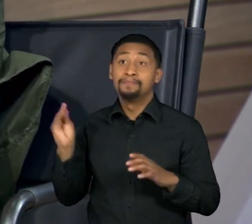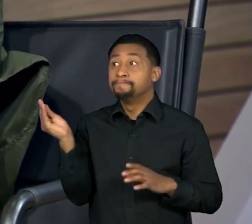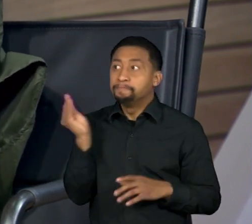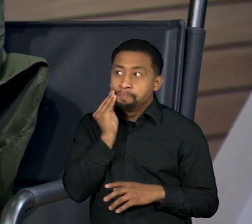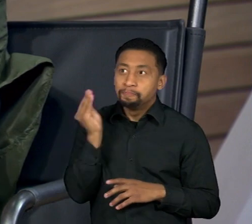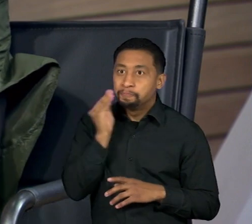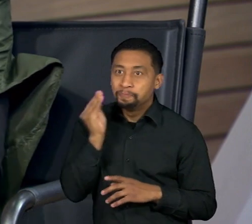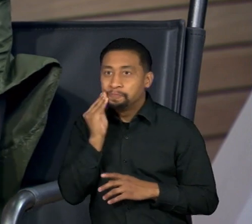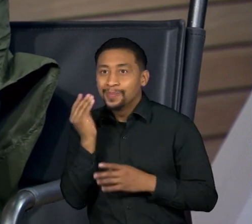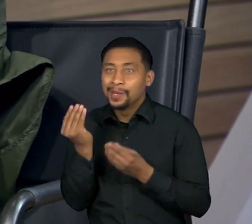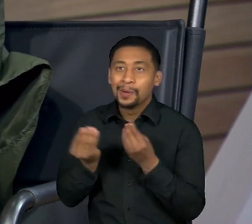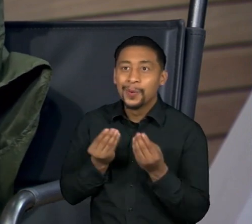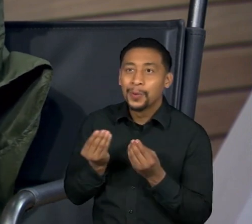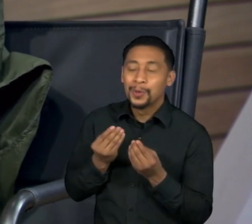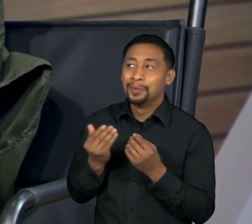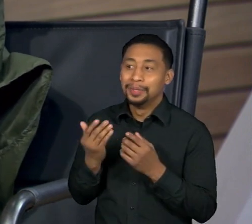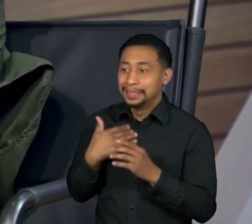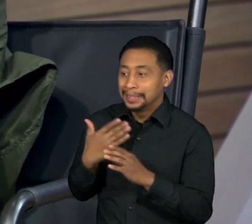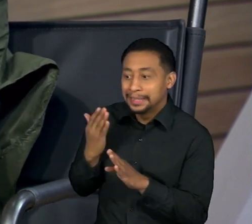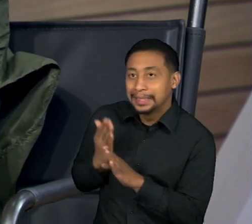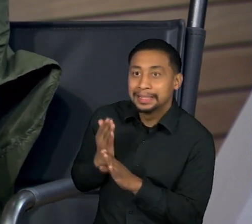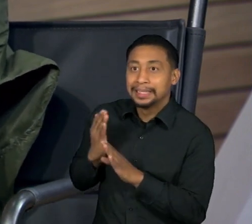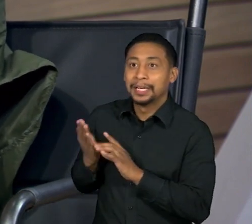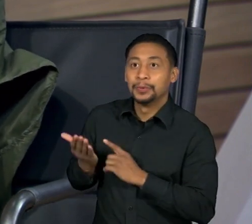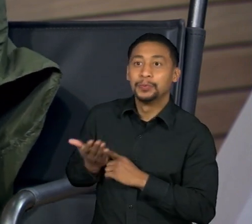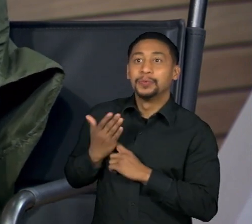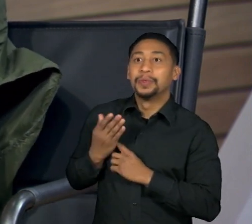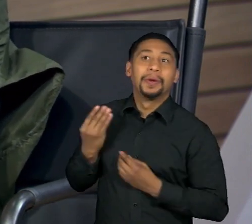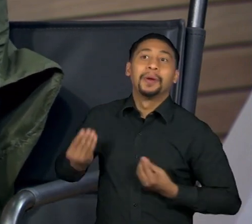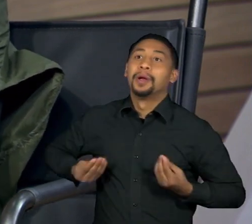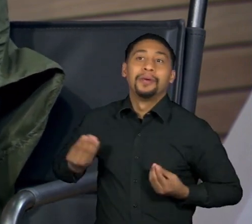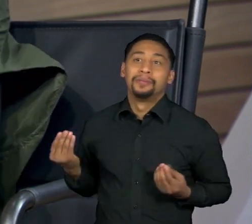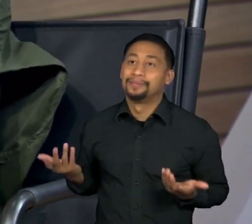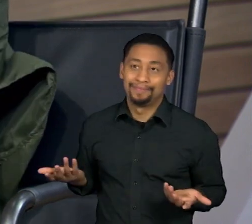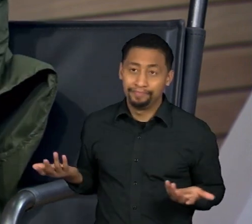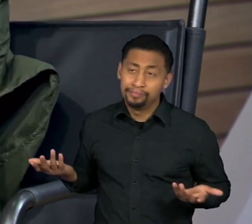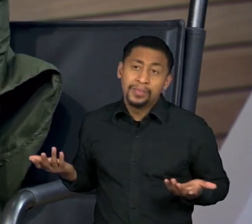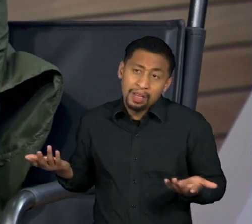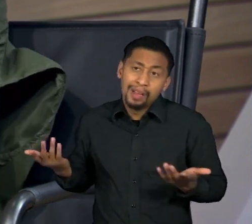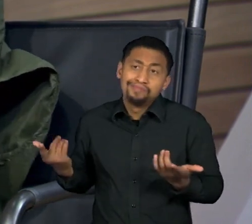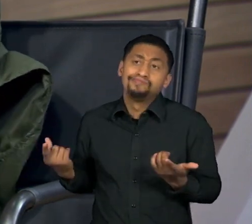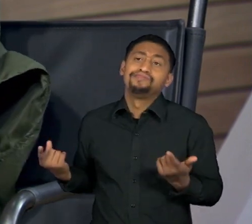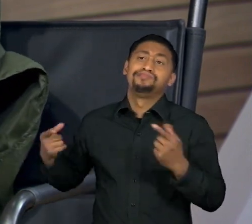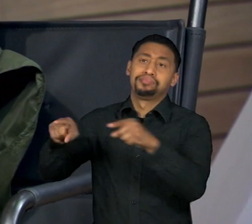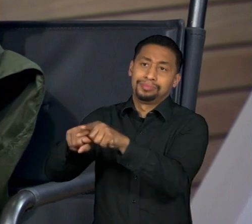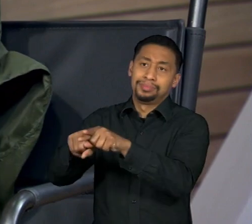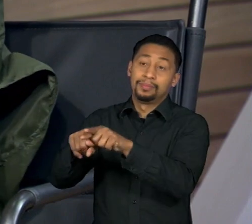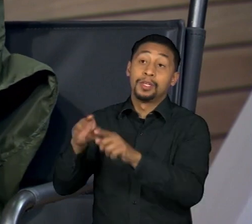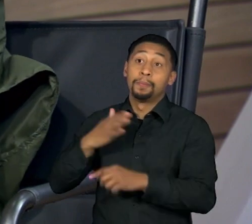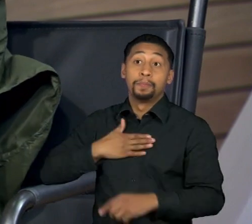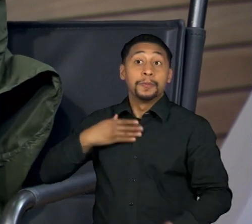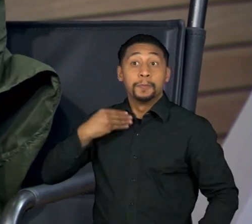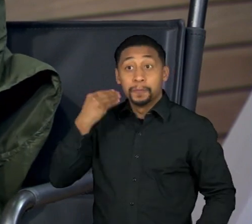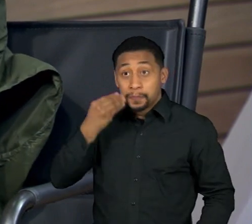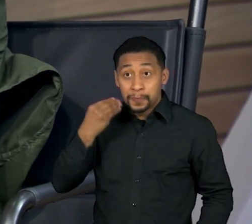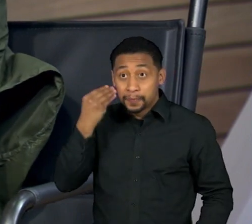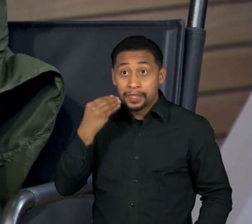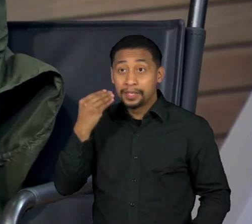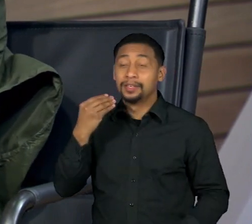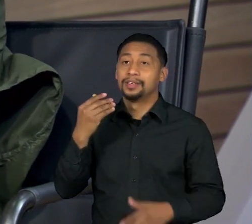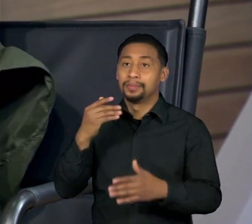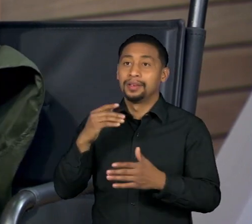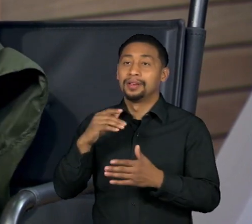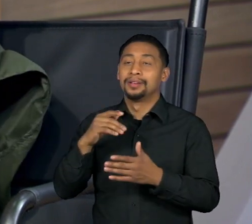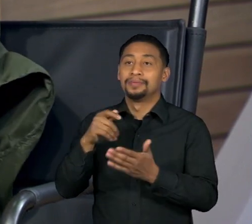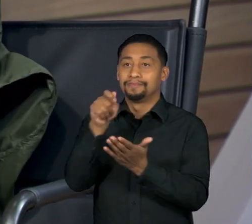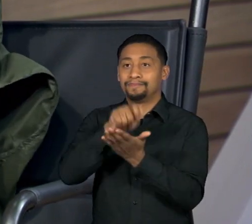vai descobrindo como é que ela te ajuda nas suas tarefas, como é que ela é um parceiro, né? A minha experiência para fazer artigos,